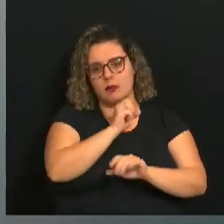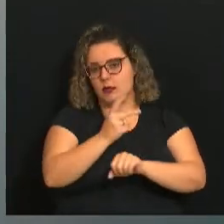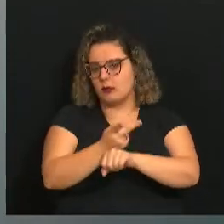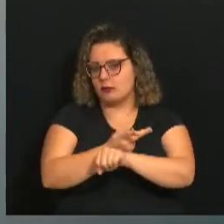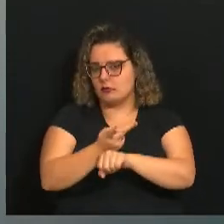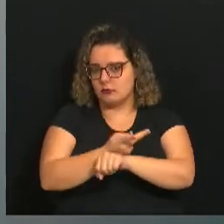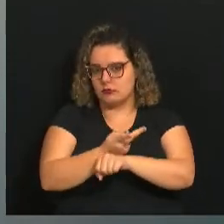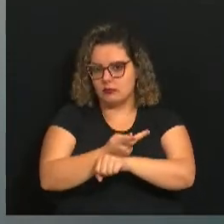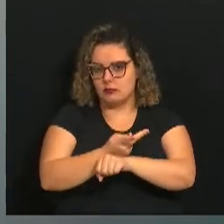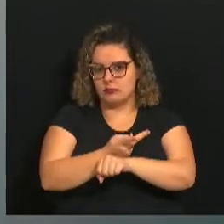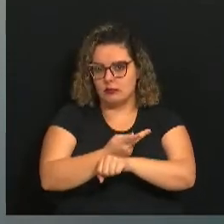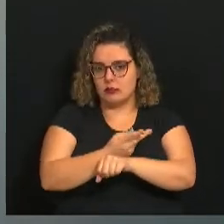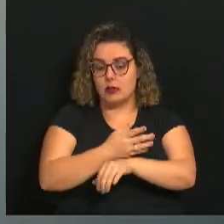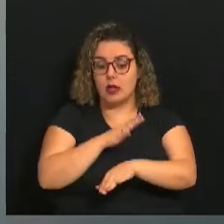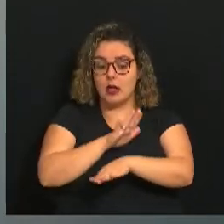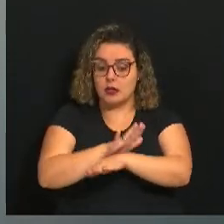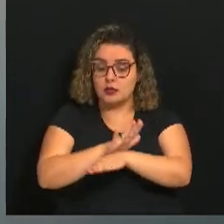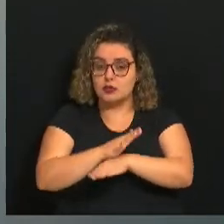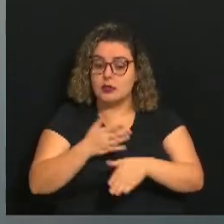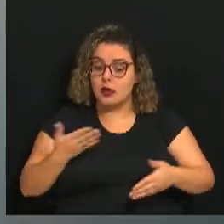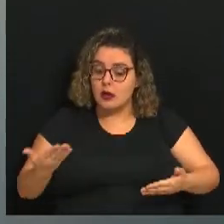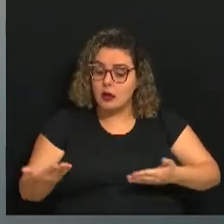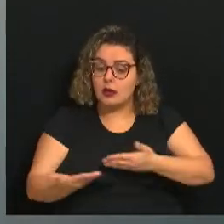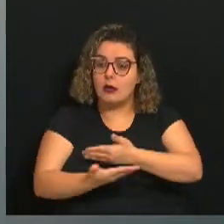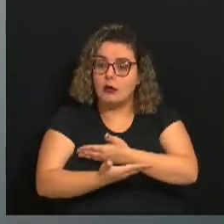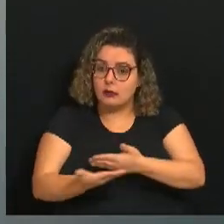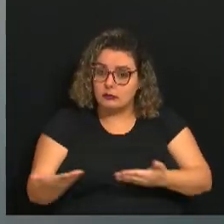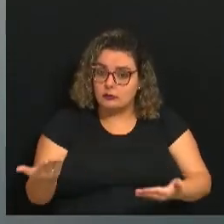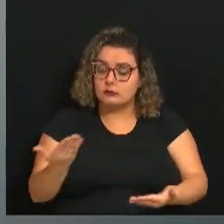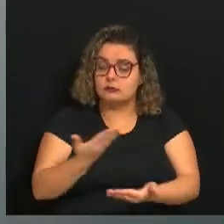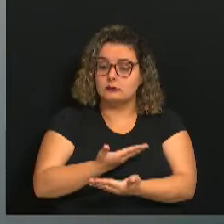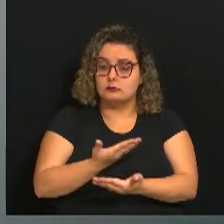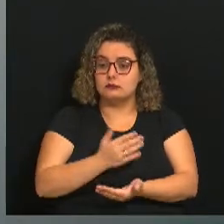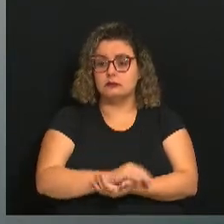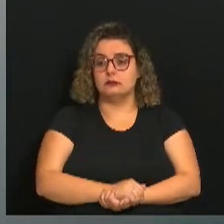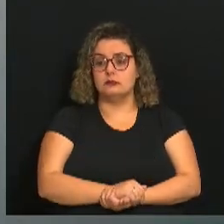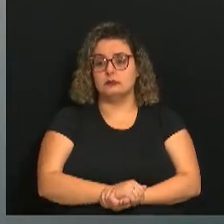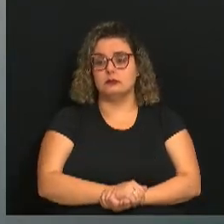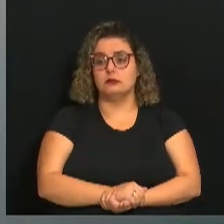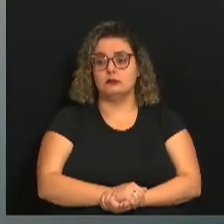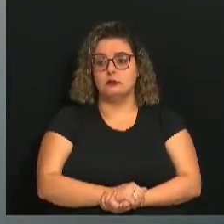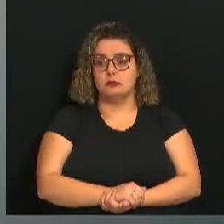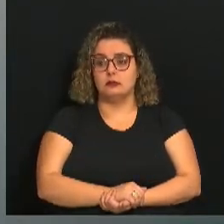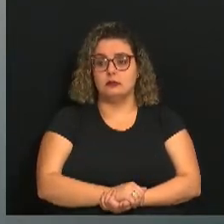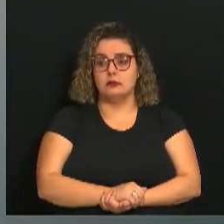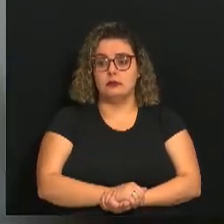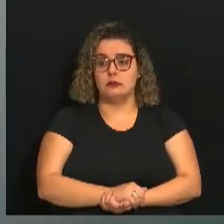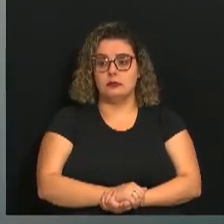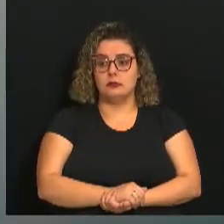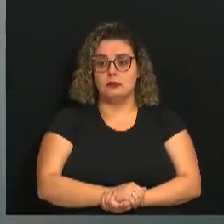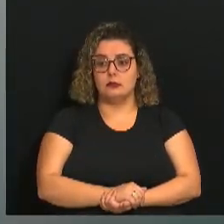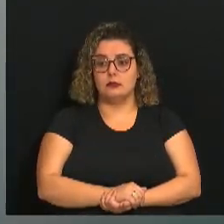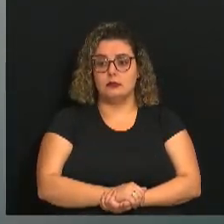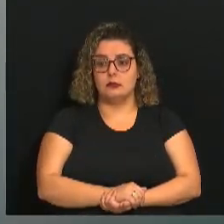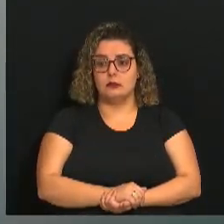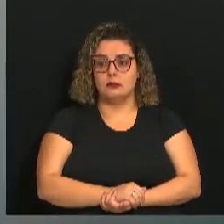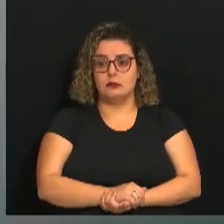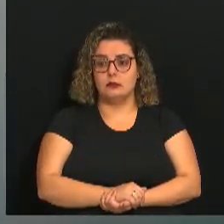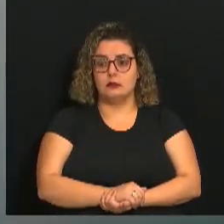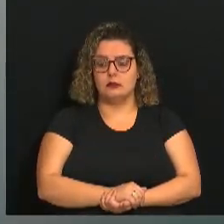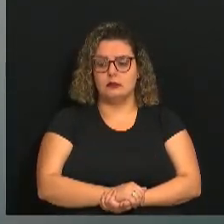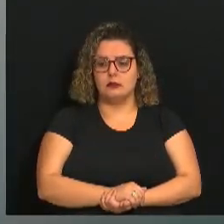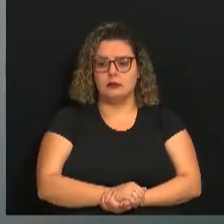mediar esse processo, porque a empresa foi omissa, a empresa não foi lá prestar para os